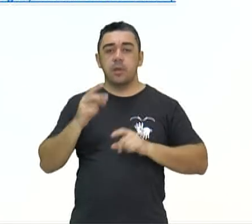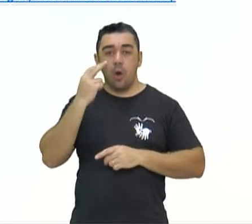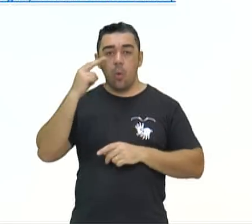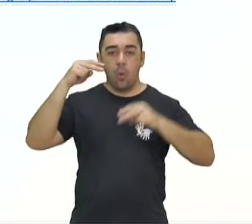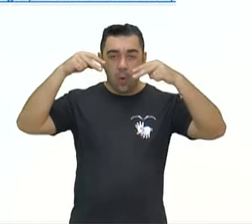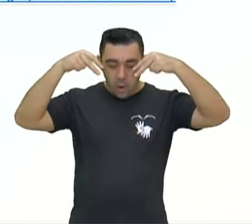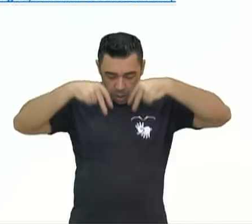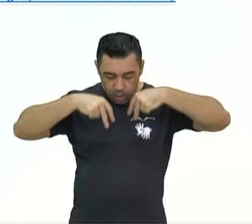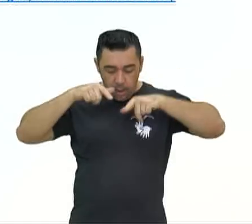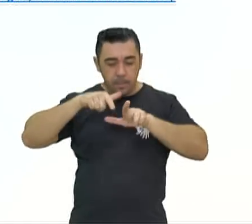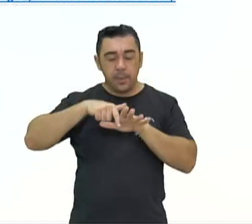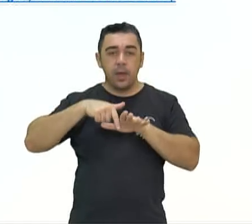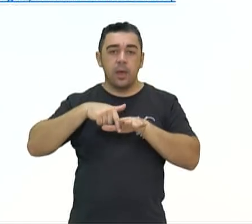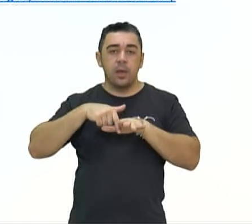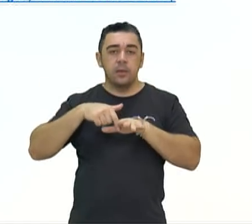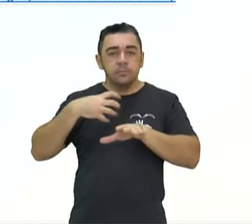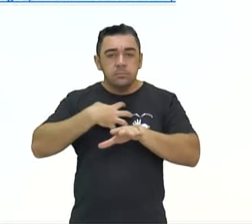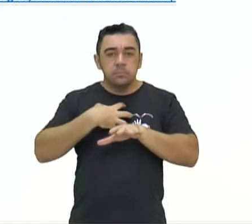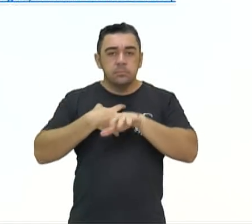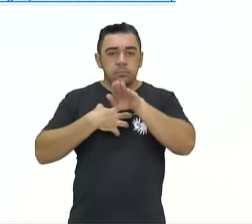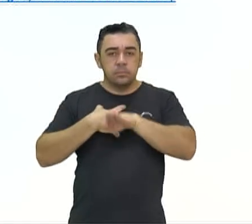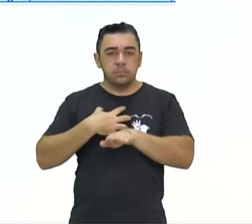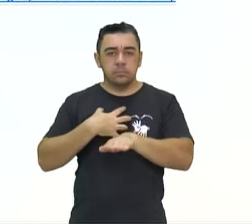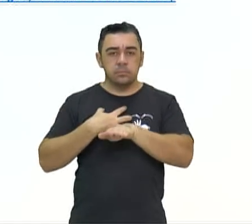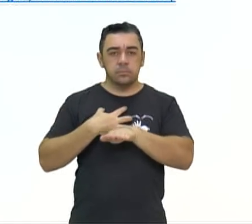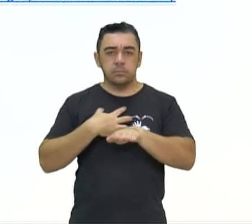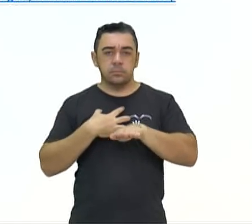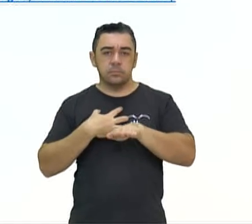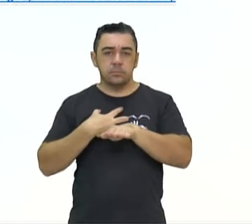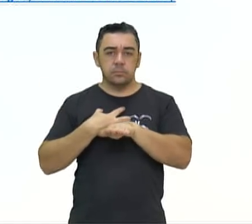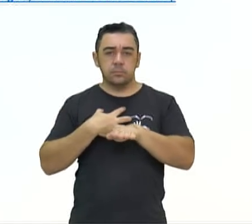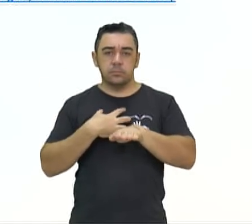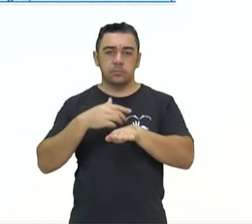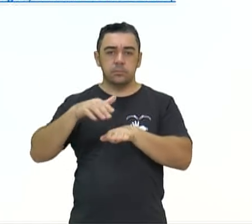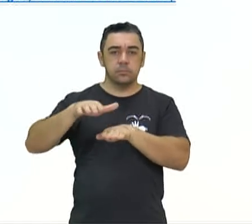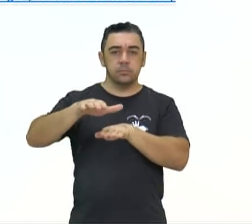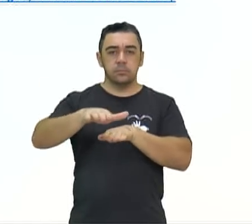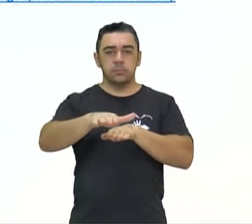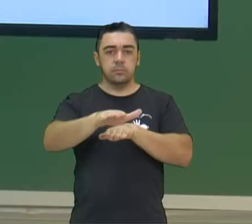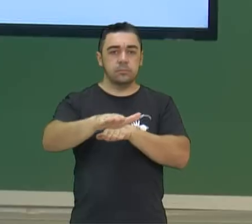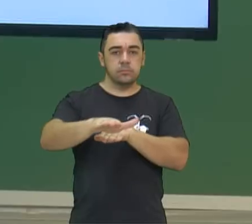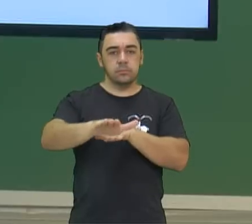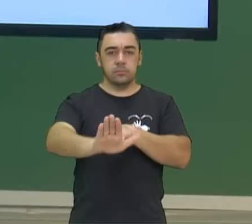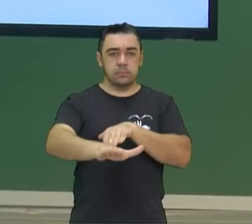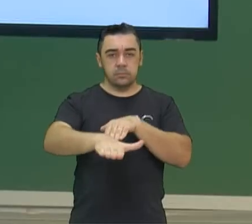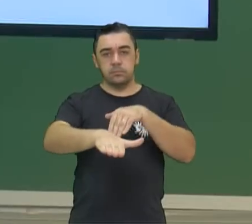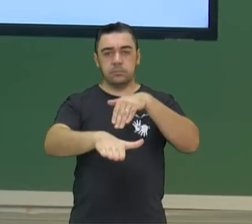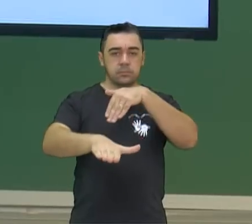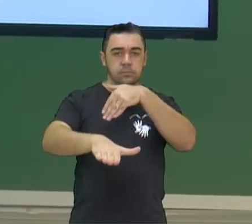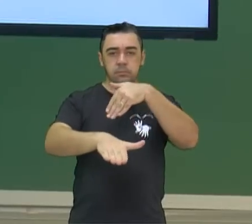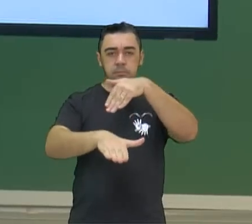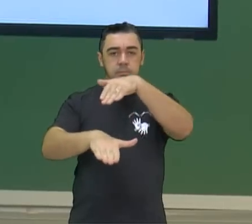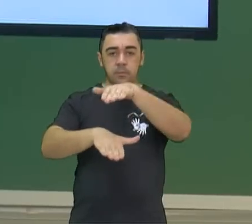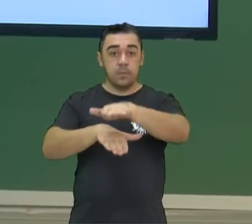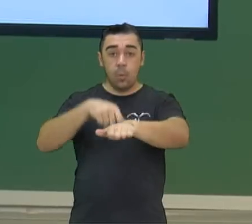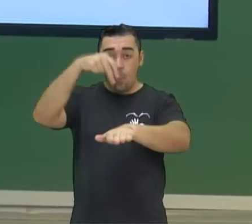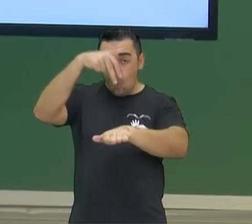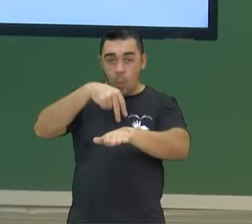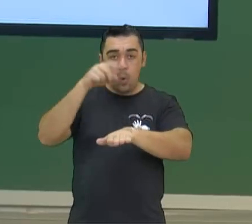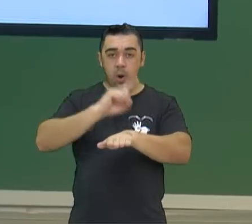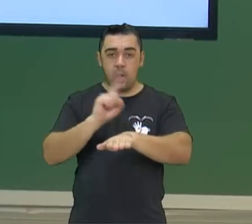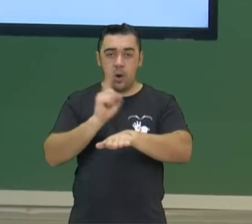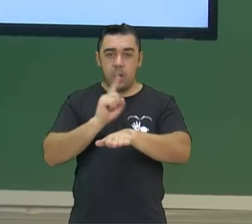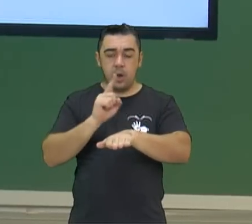para os pés para ver o que o pé da gente está fazendo, se está com a ponta, se está com o calcanhar, né? Em que sentido que